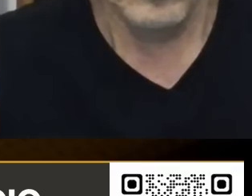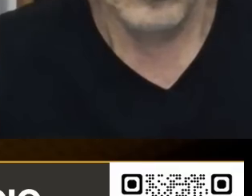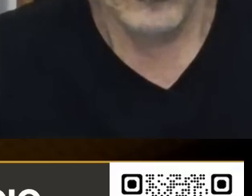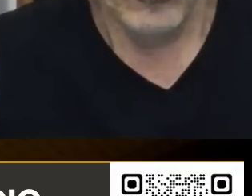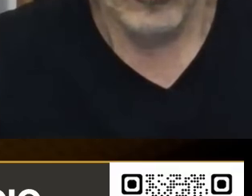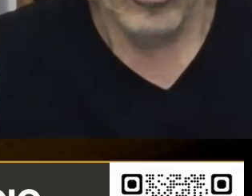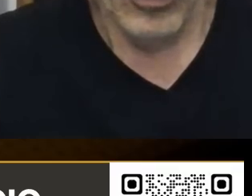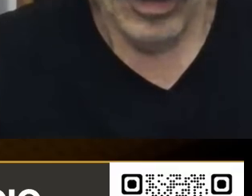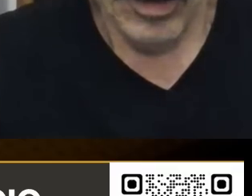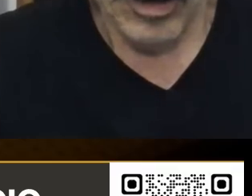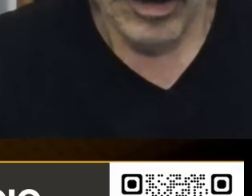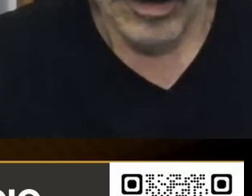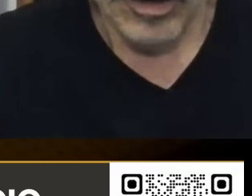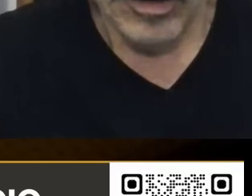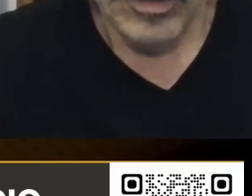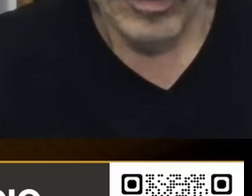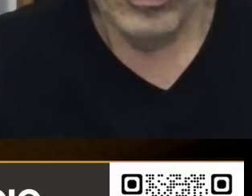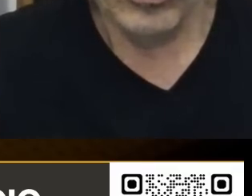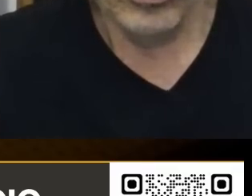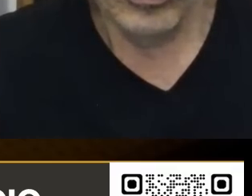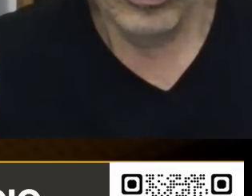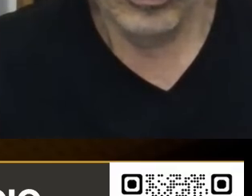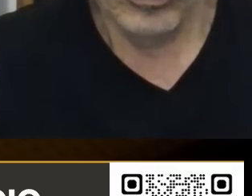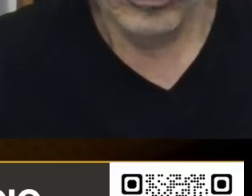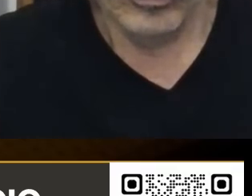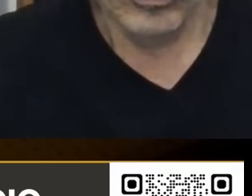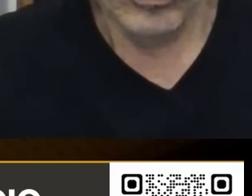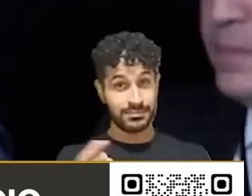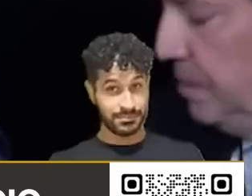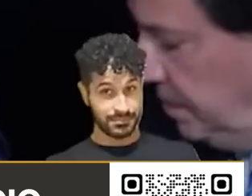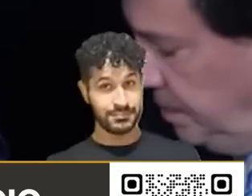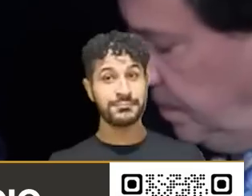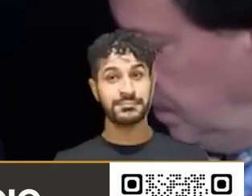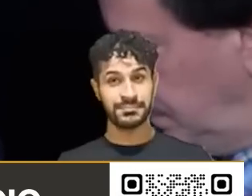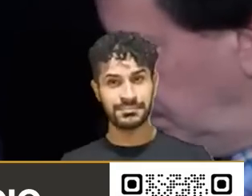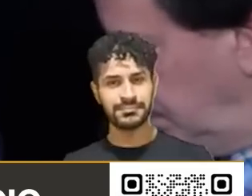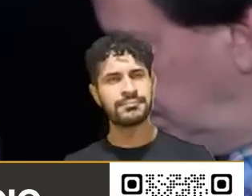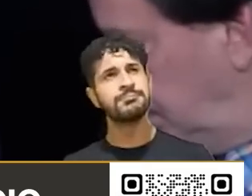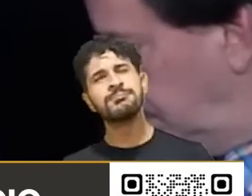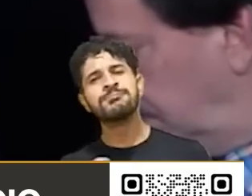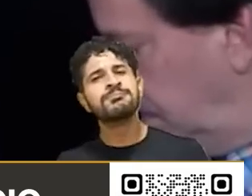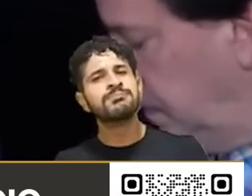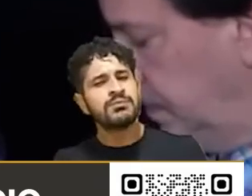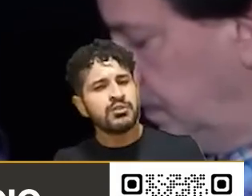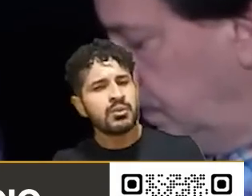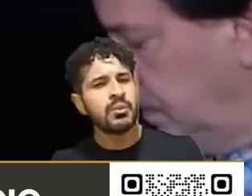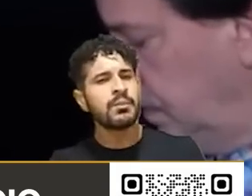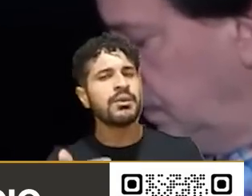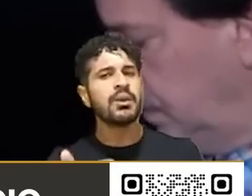presidente do senado da câmara pela aprovação da PEC da gastança vamos ver um trechinho eu queria começar o dia de hoje